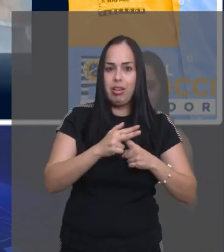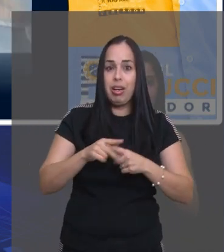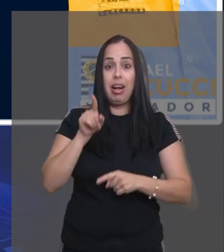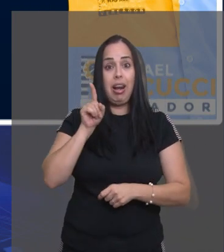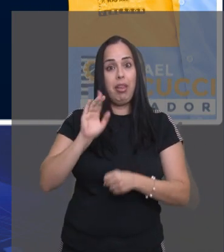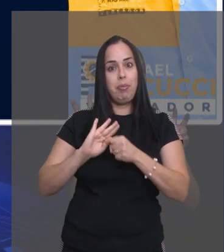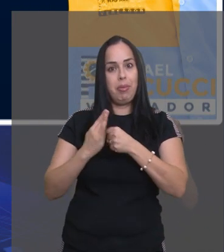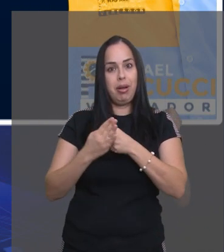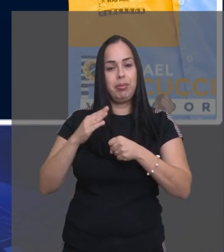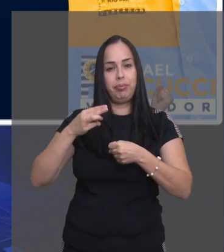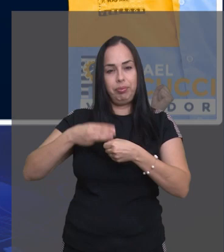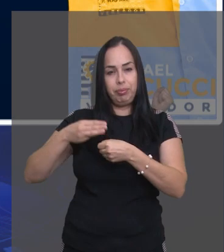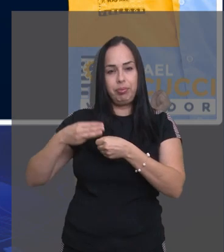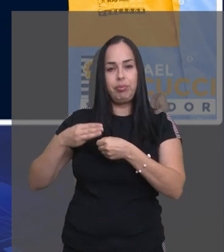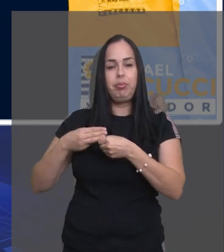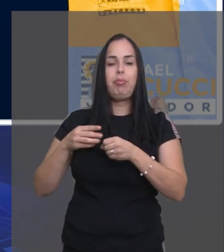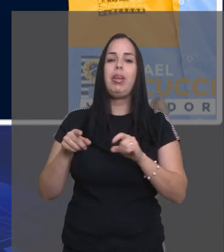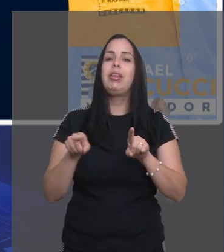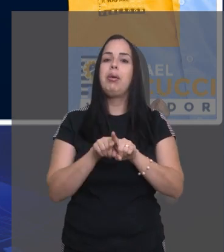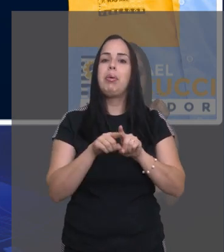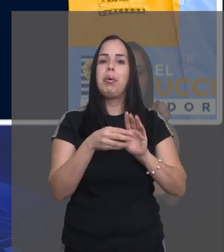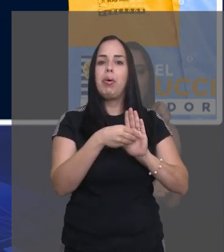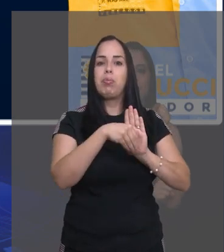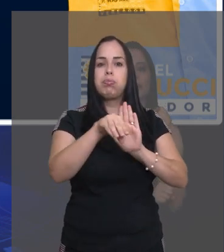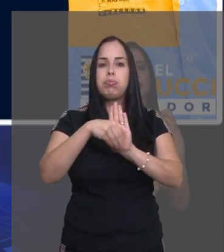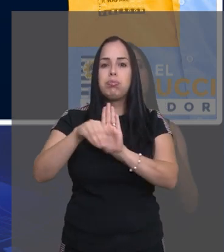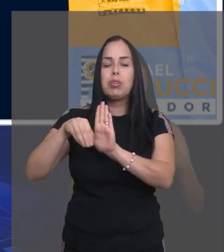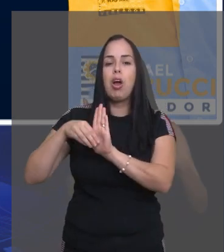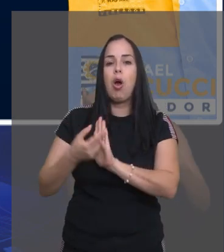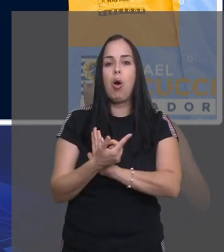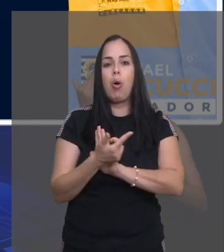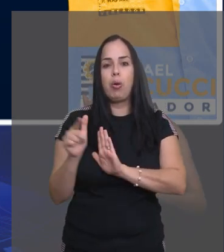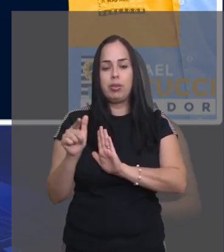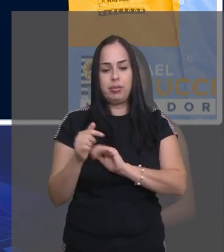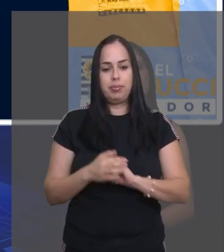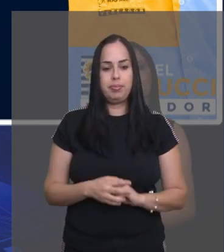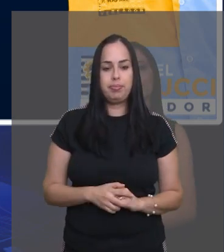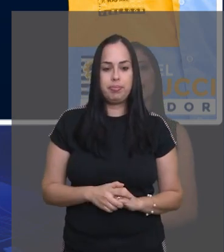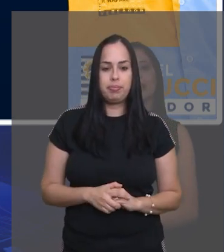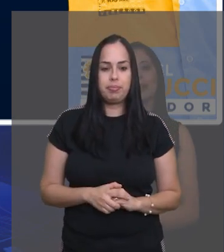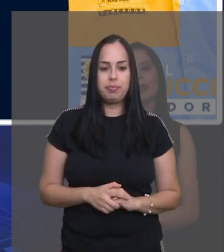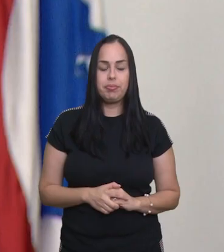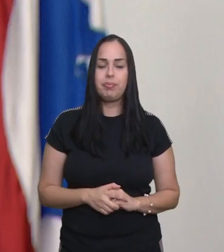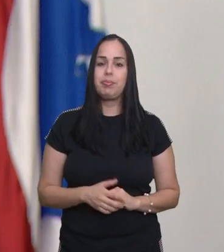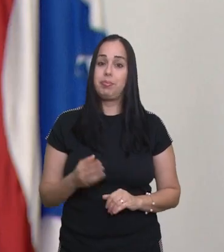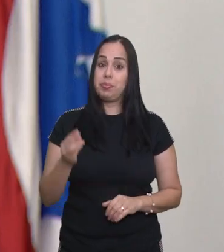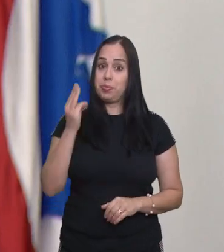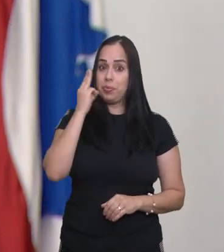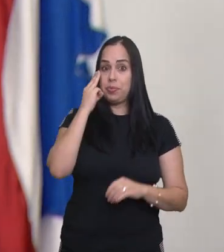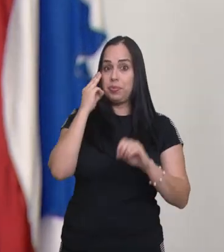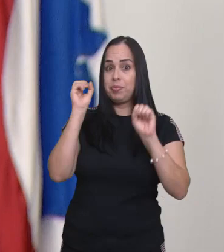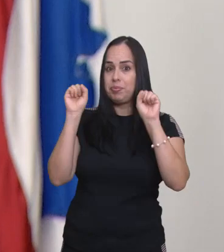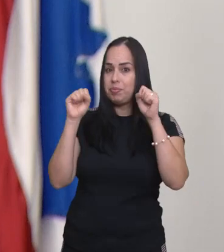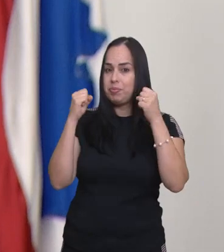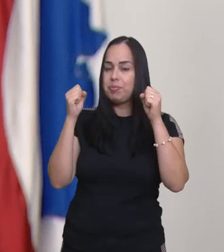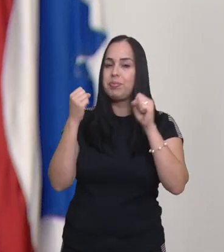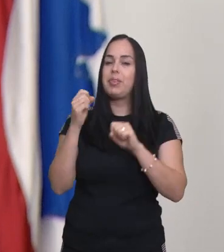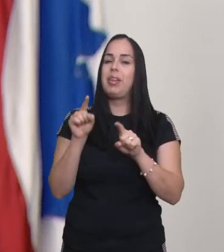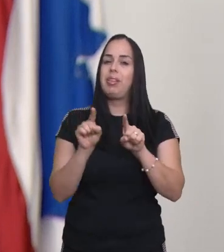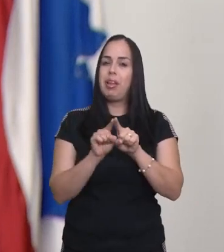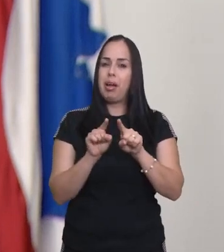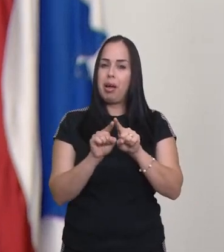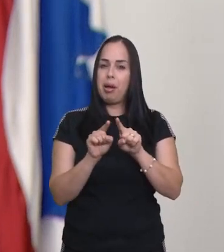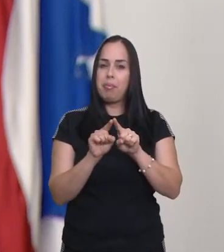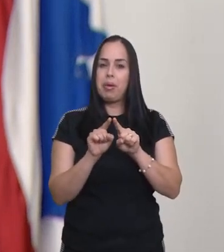Morumbi. Ele também citou outras indicações de serviços de manutenção pública para a cidade. O vereador Marcão da Academia